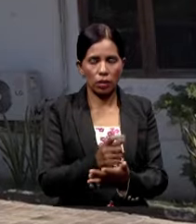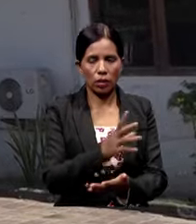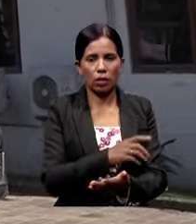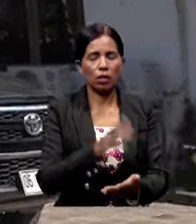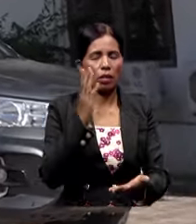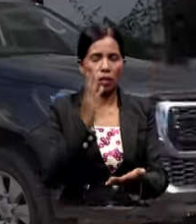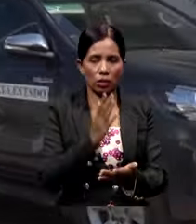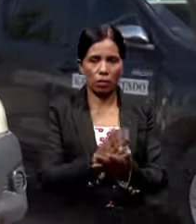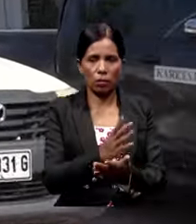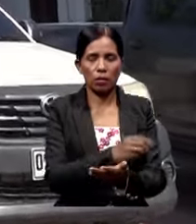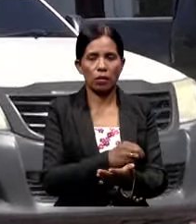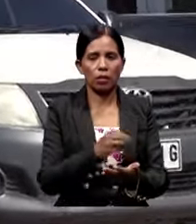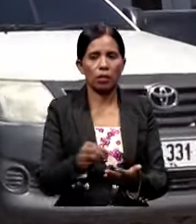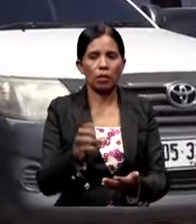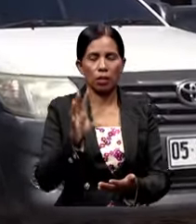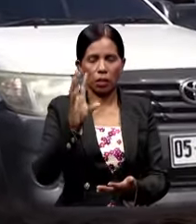pendente hamutuk rihunen.